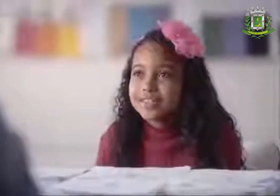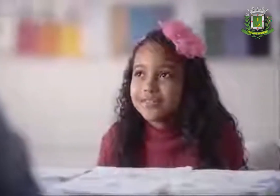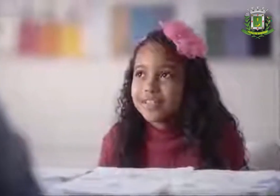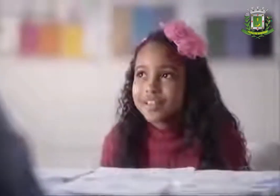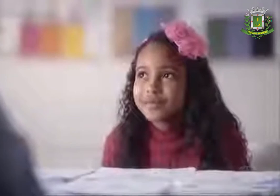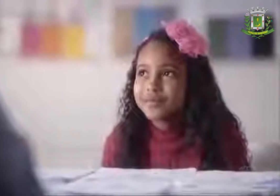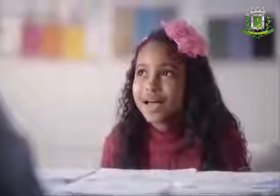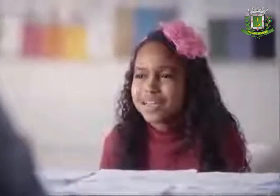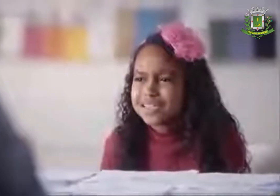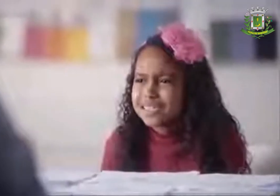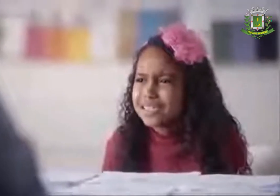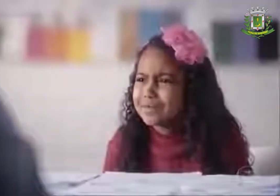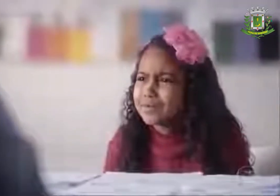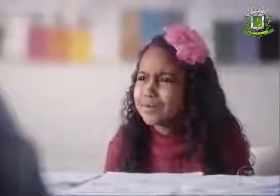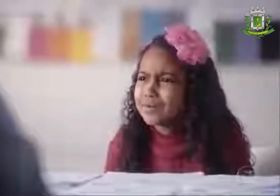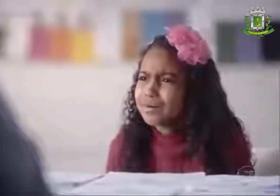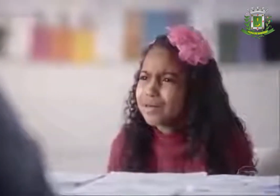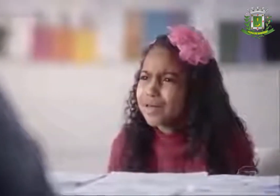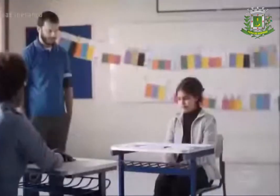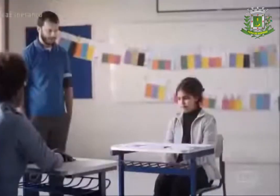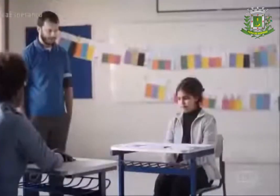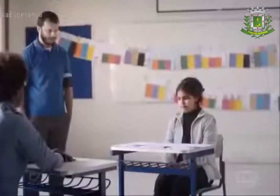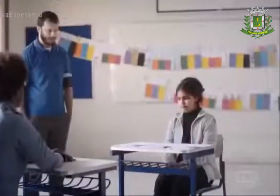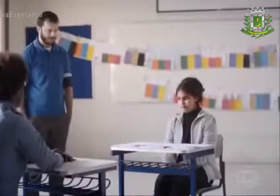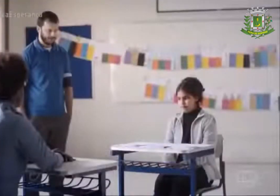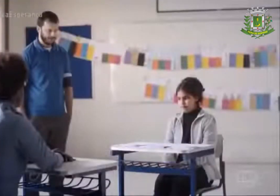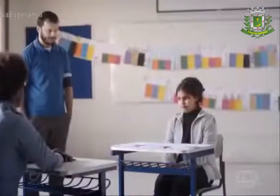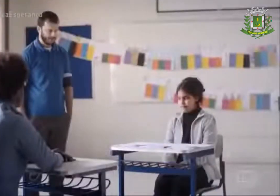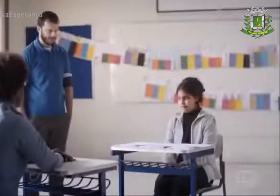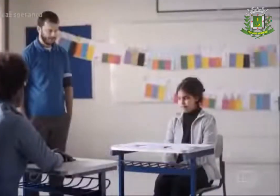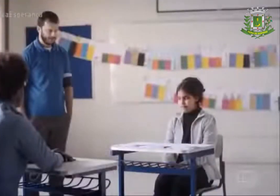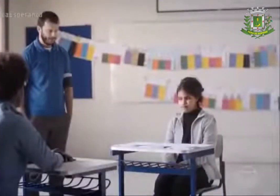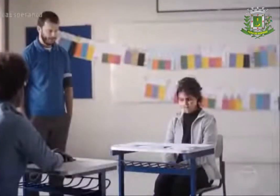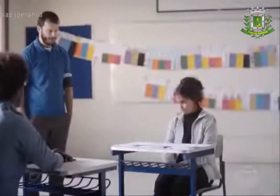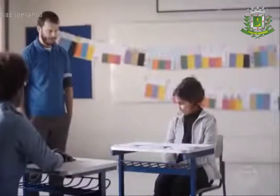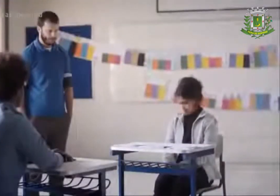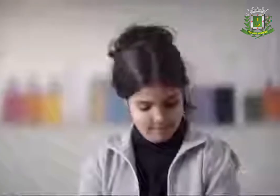A gente tá falando um racismo. Quer tentar mais uma vez?